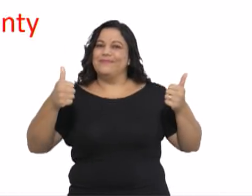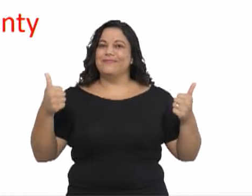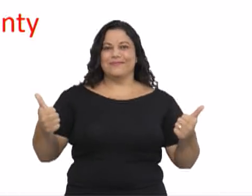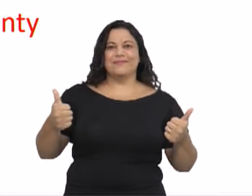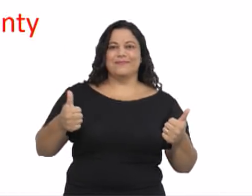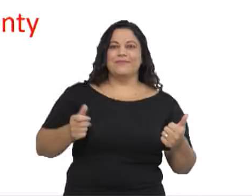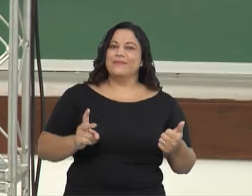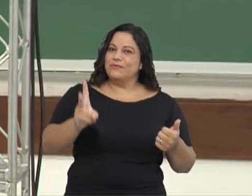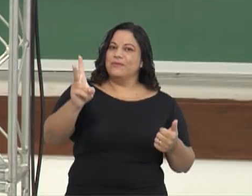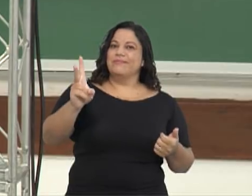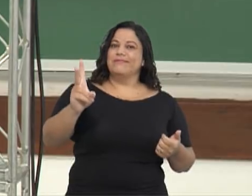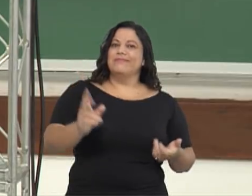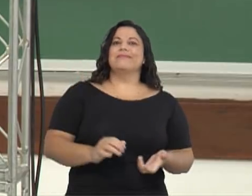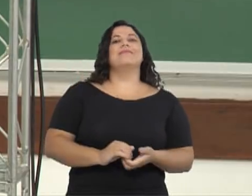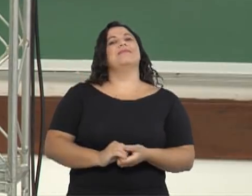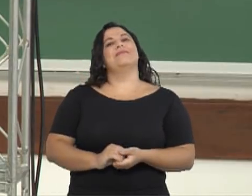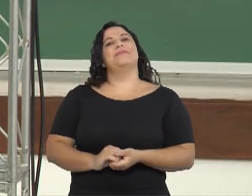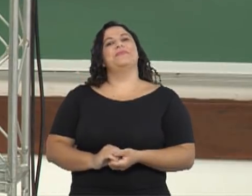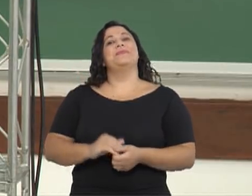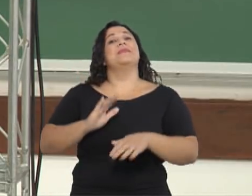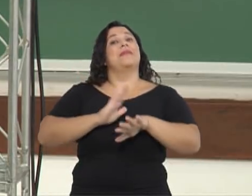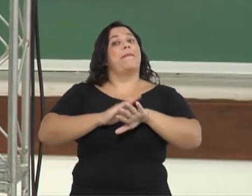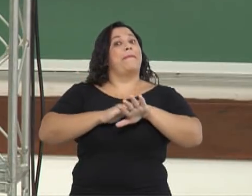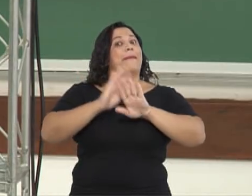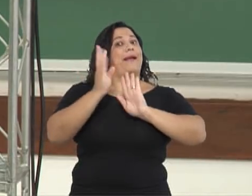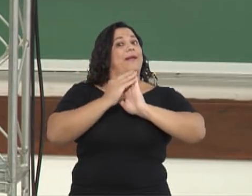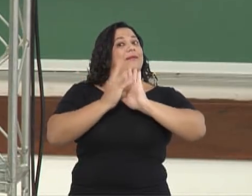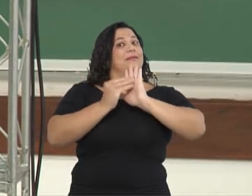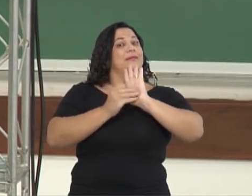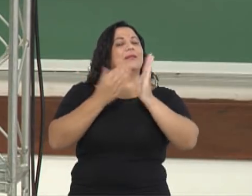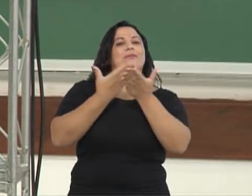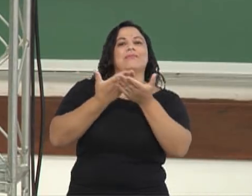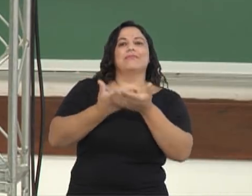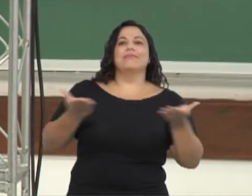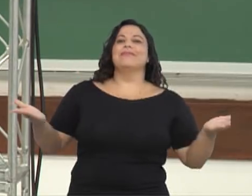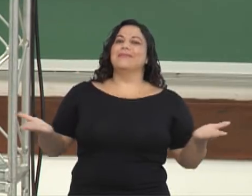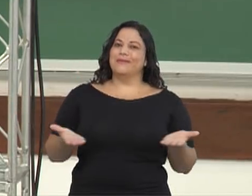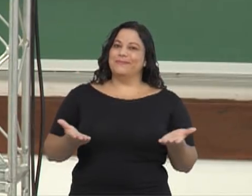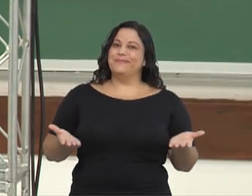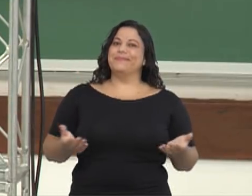Vamos seguir adiante? Nós temos mais conteúdo na nossa aula de hoje.